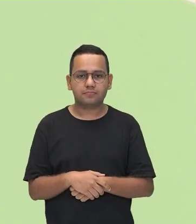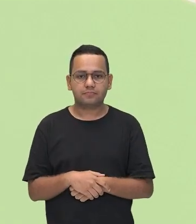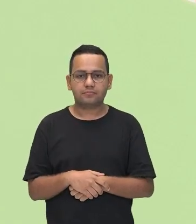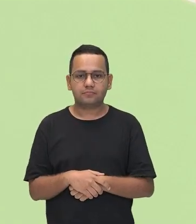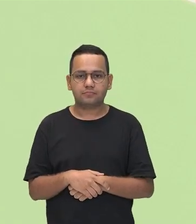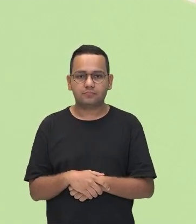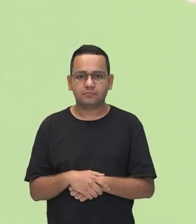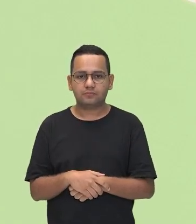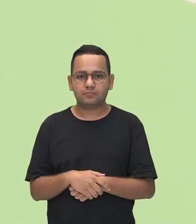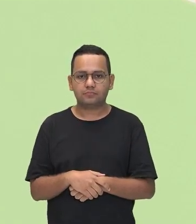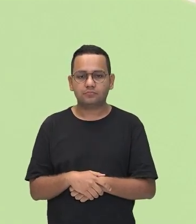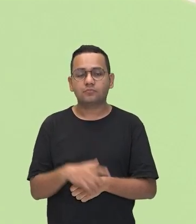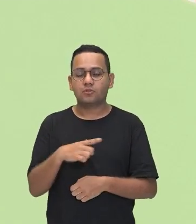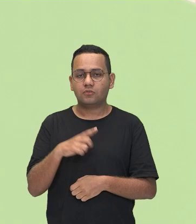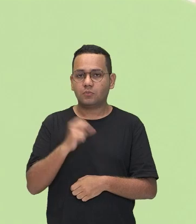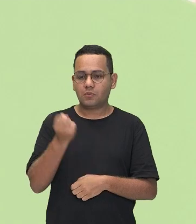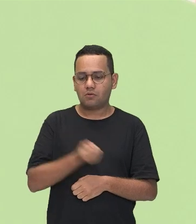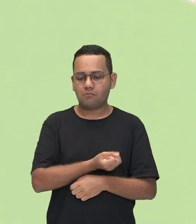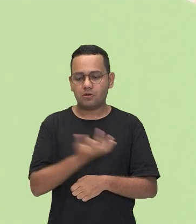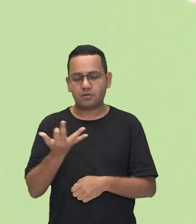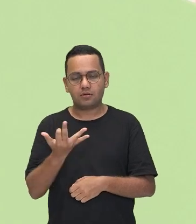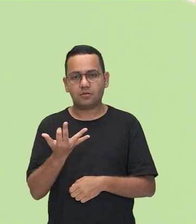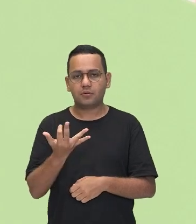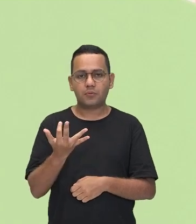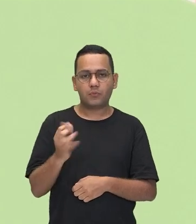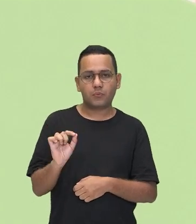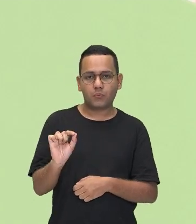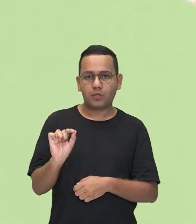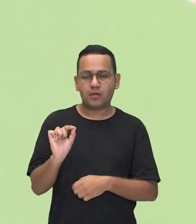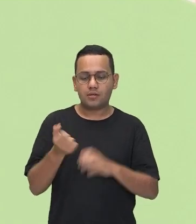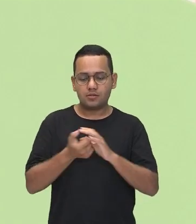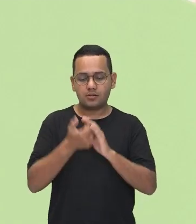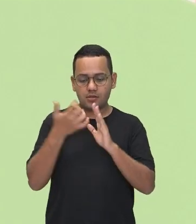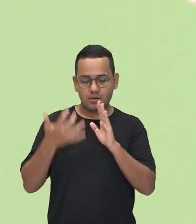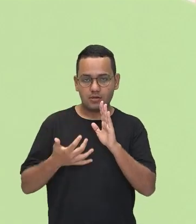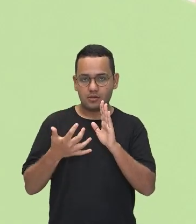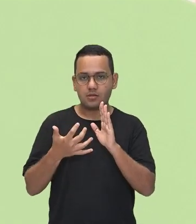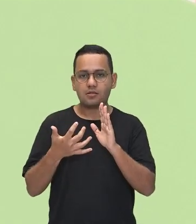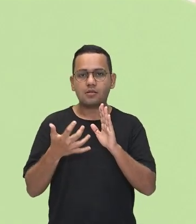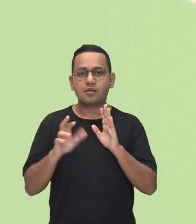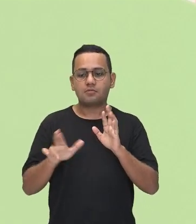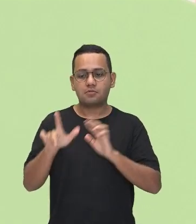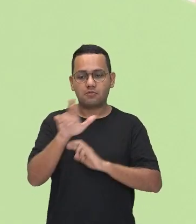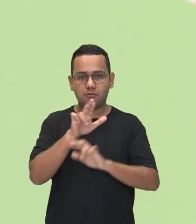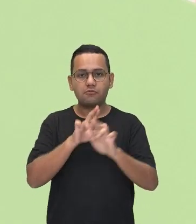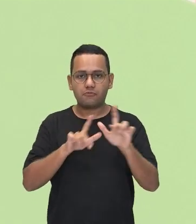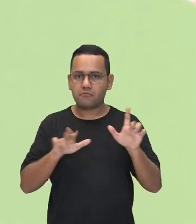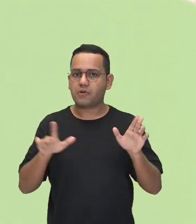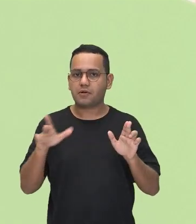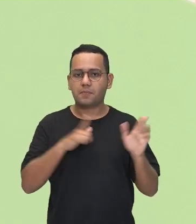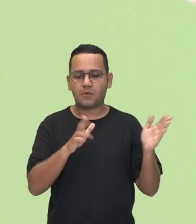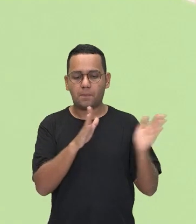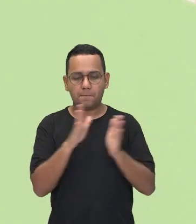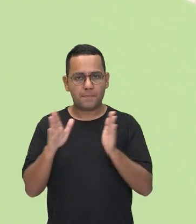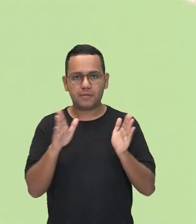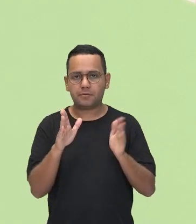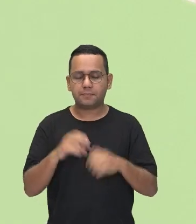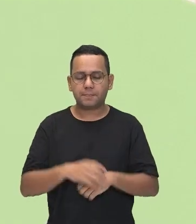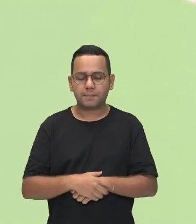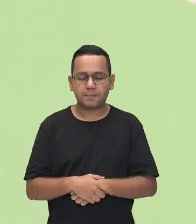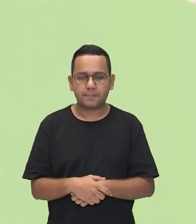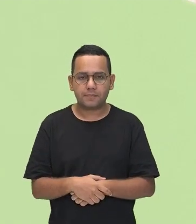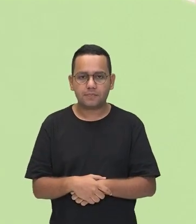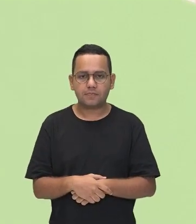tiveram assim, a sua quantidade de características, né, diferenciadas ao longo do tempo. E